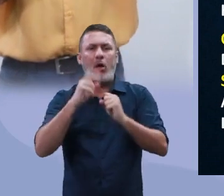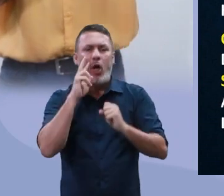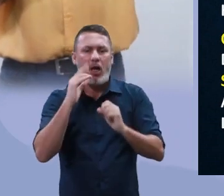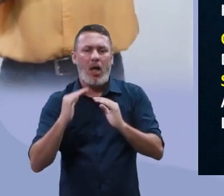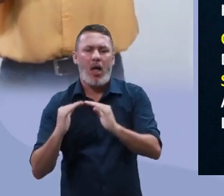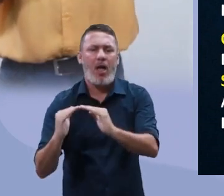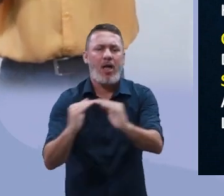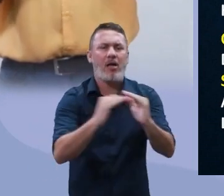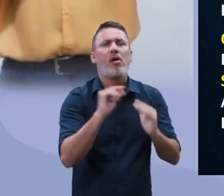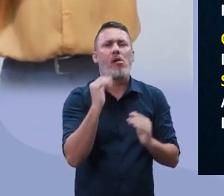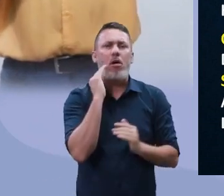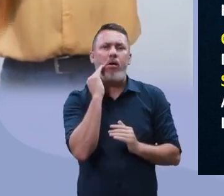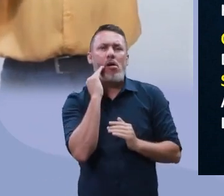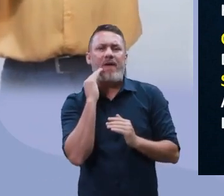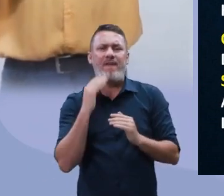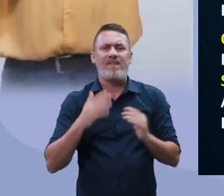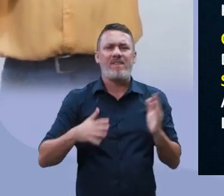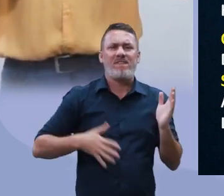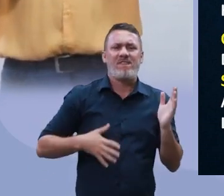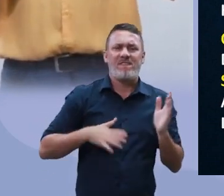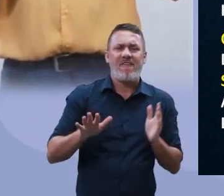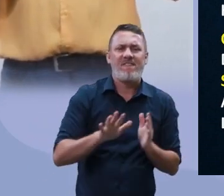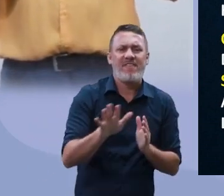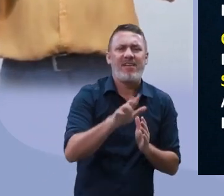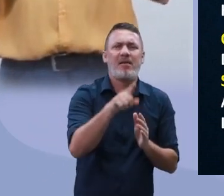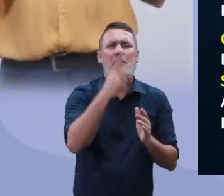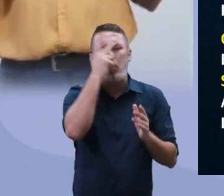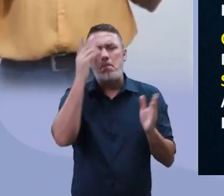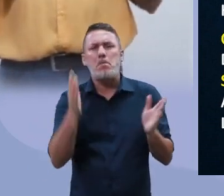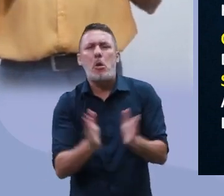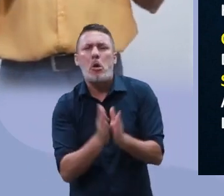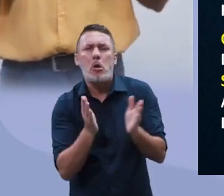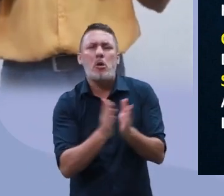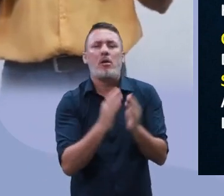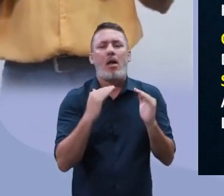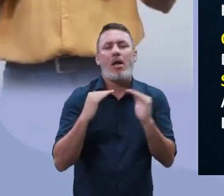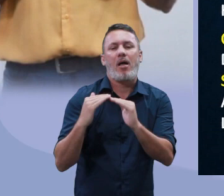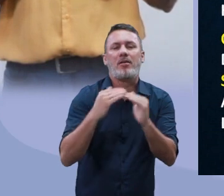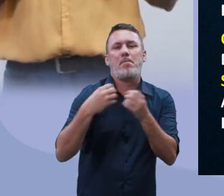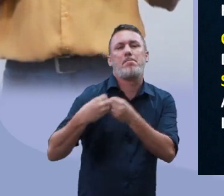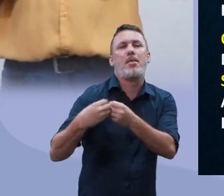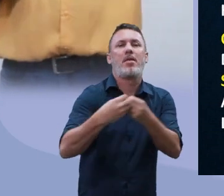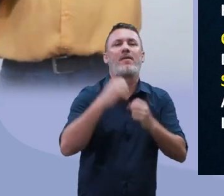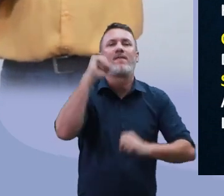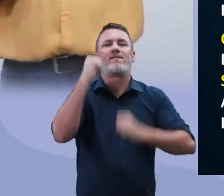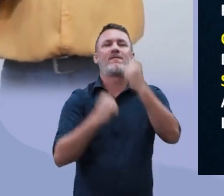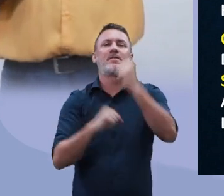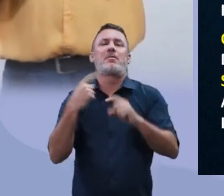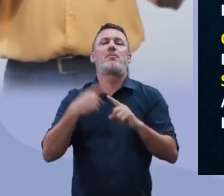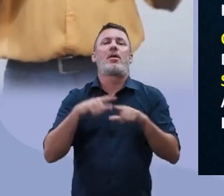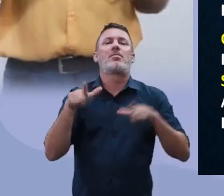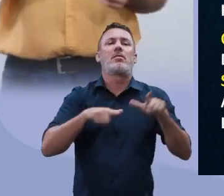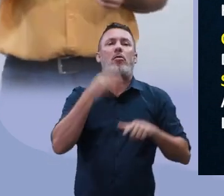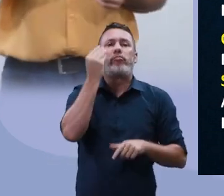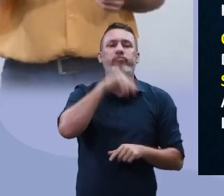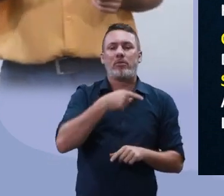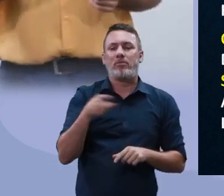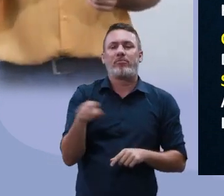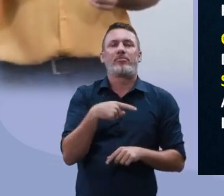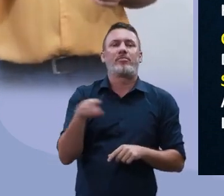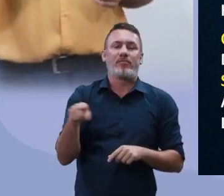uma estrutura periférica de casas, né, construídas com pessoas de baixo poder aquisitivo, né, aonde ali viviam